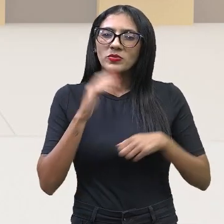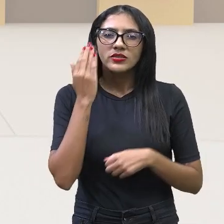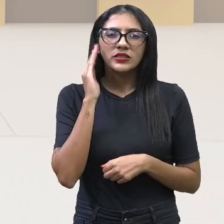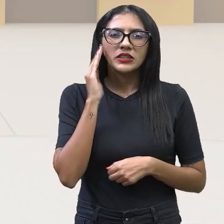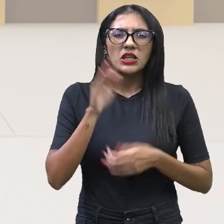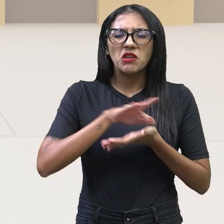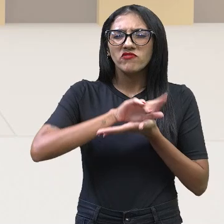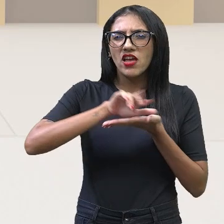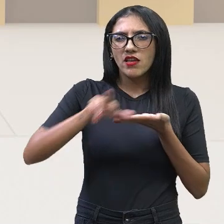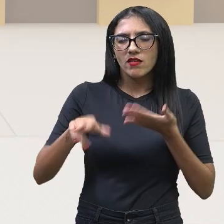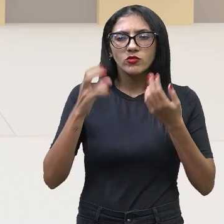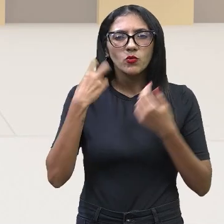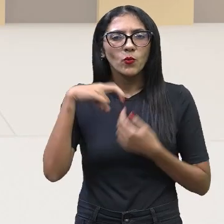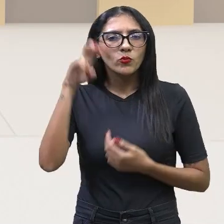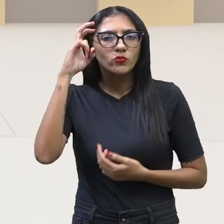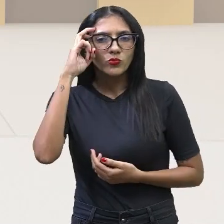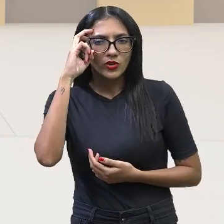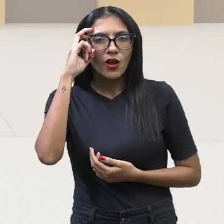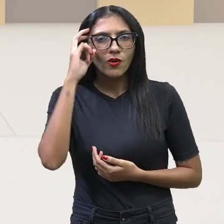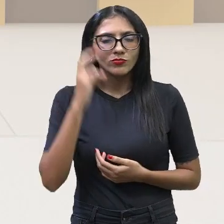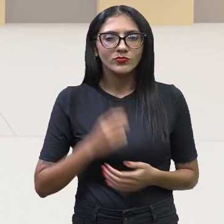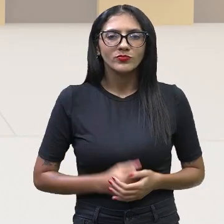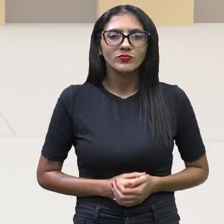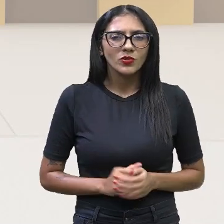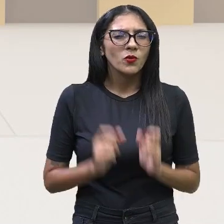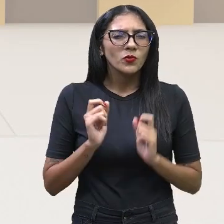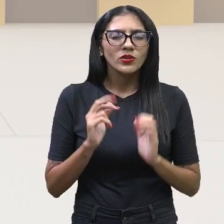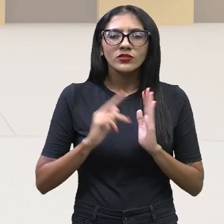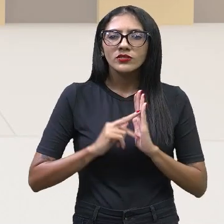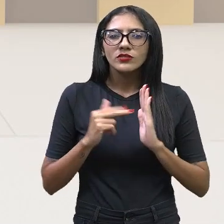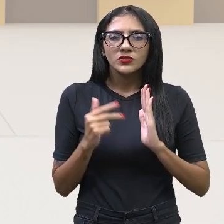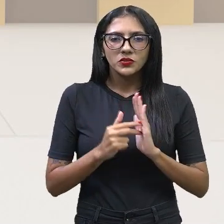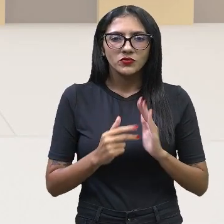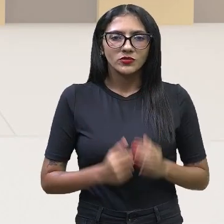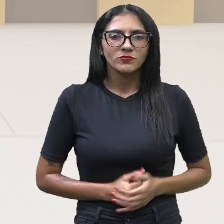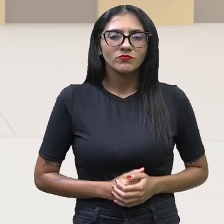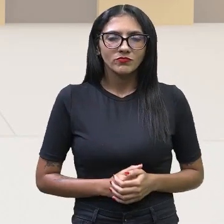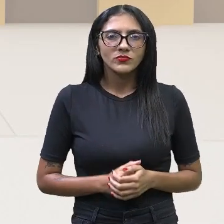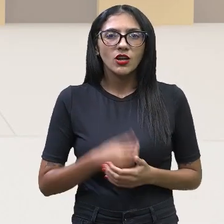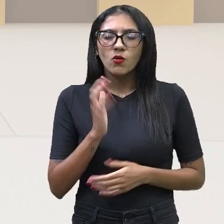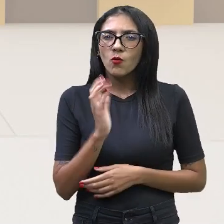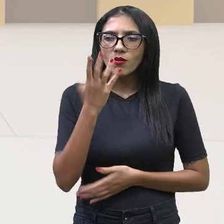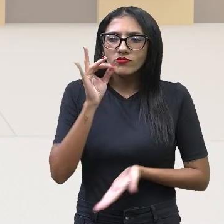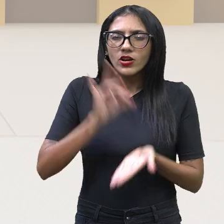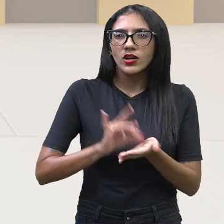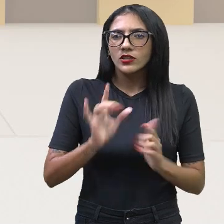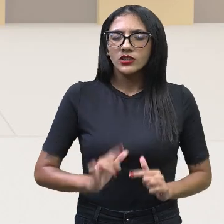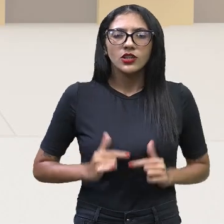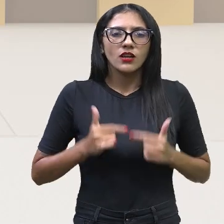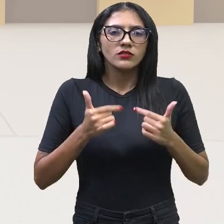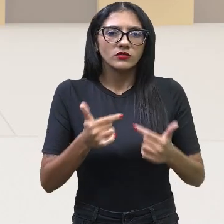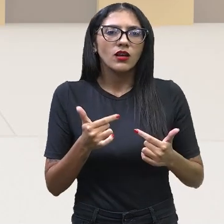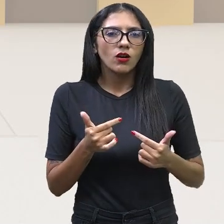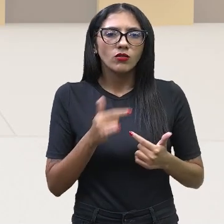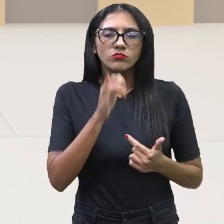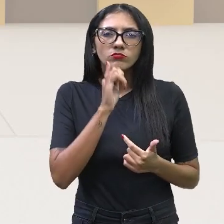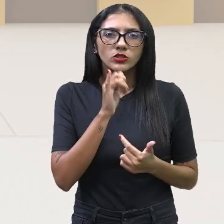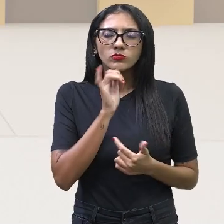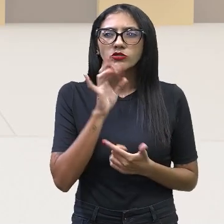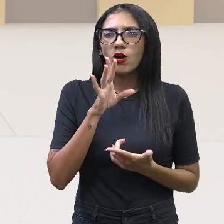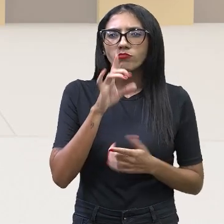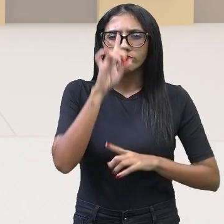para a sala, literalmente. O que é literalmente? É acontecer de fato e não deixar aqui, ó, só no mundo